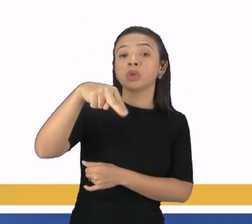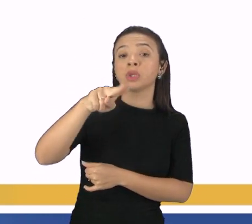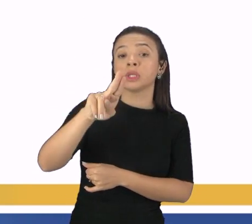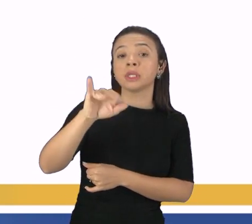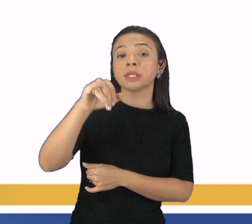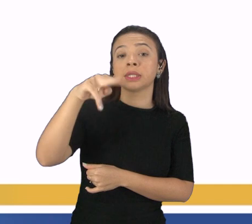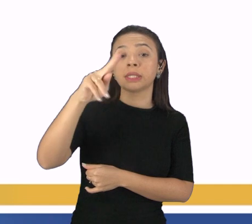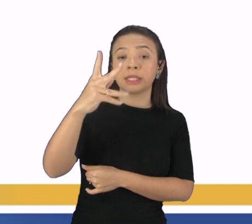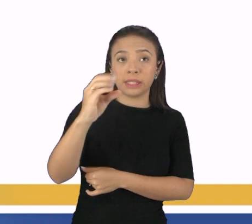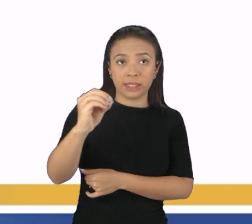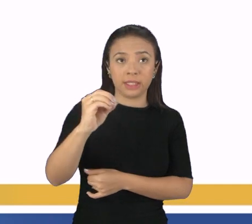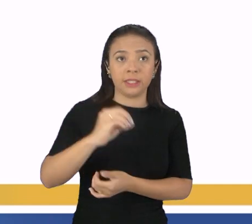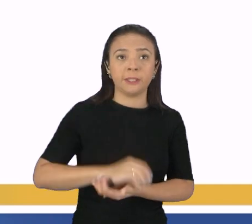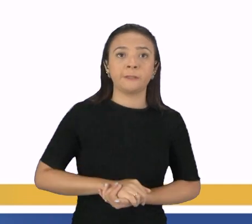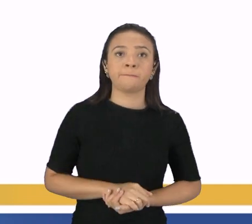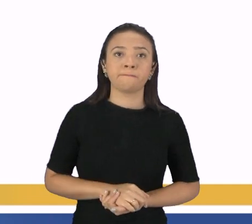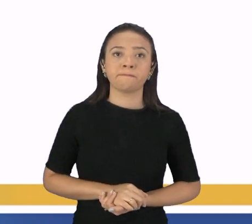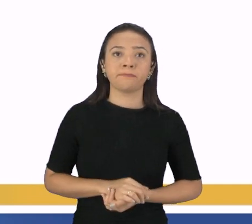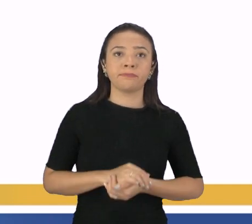osso,